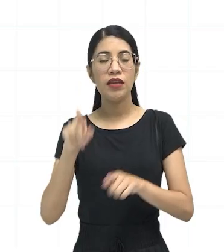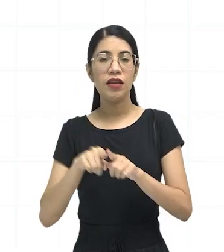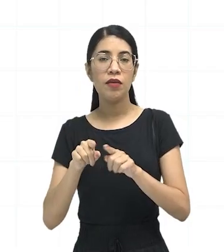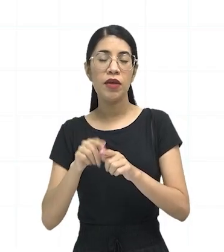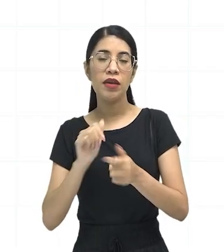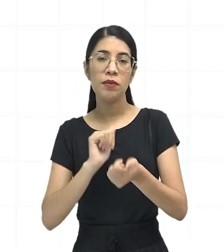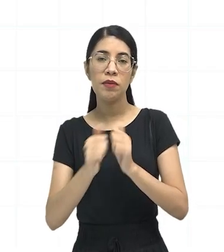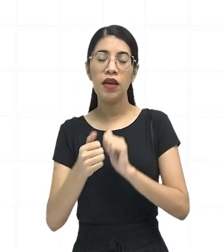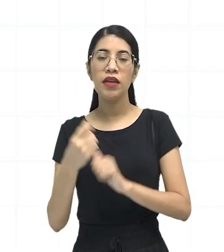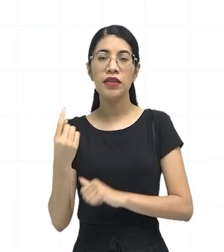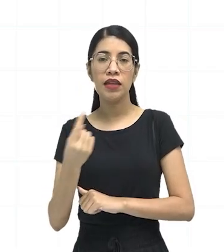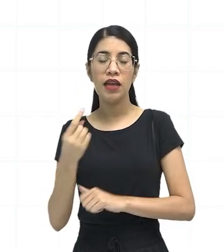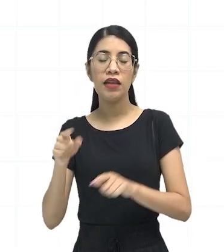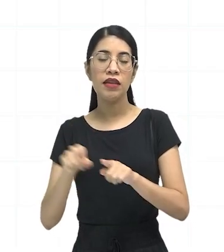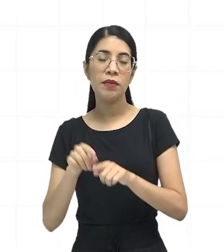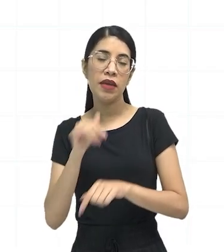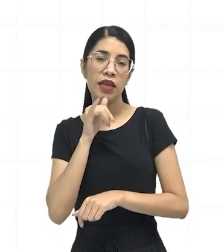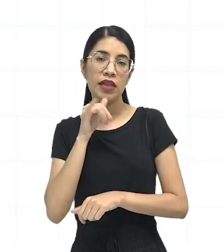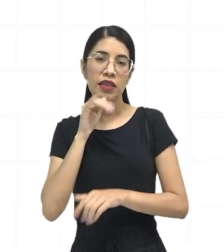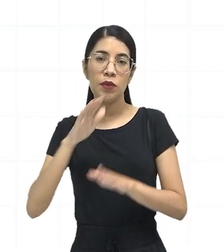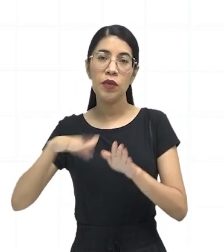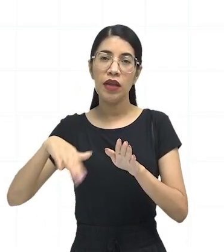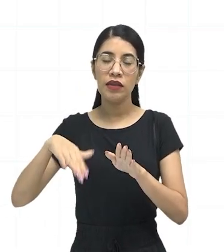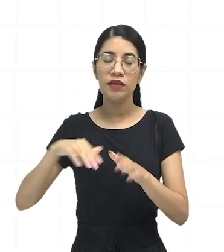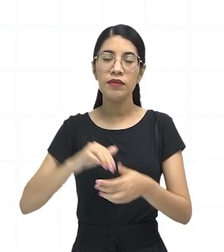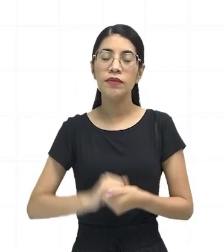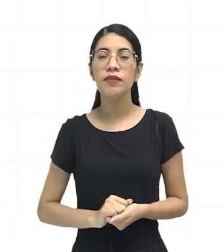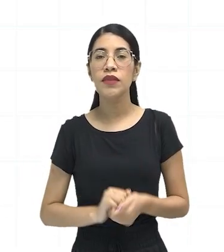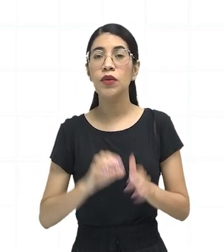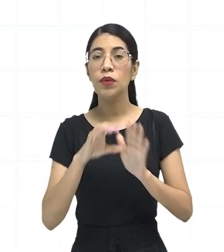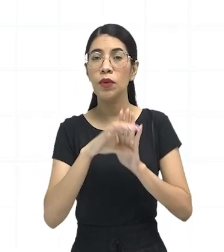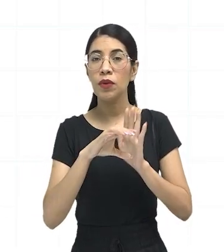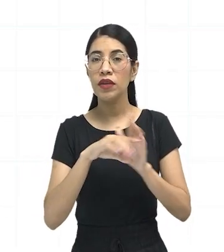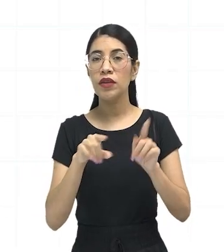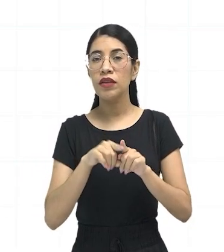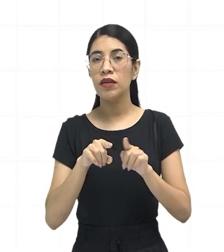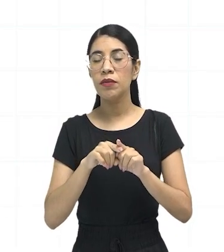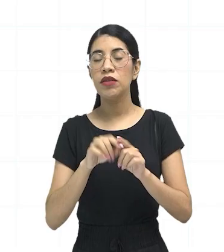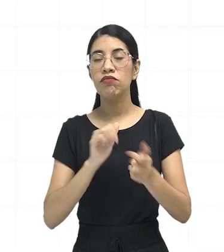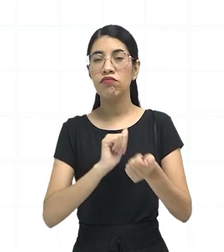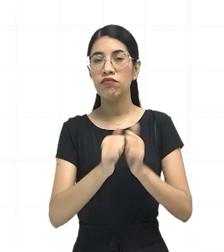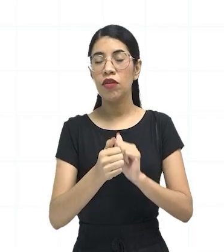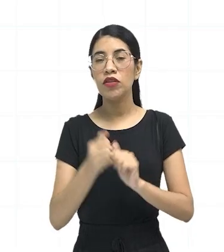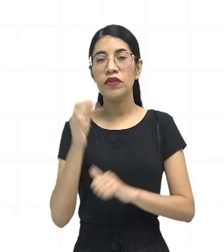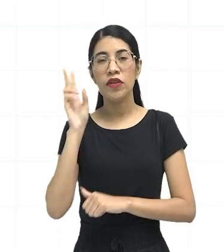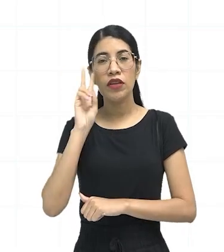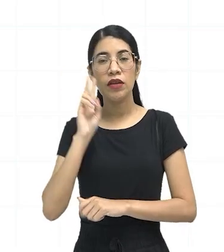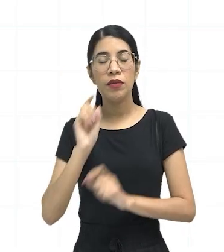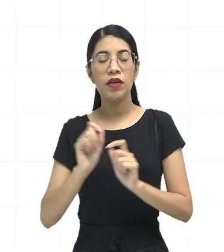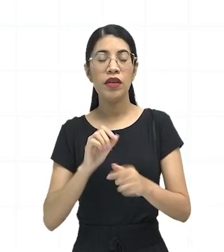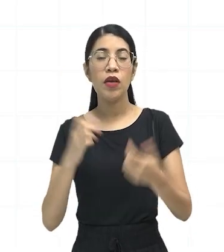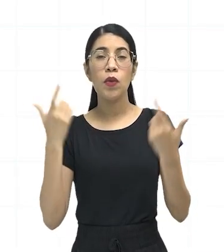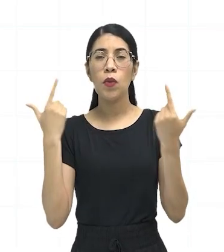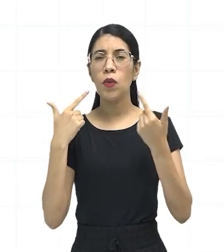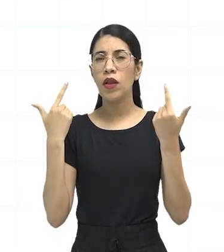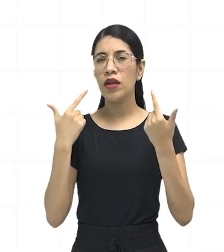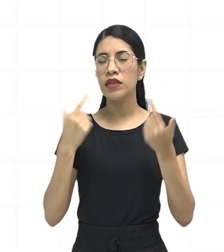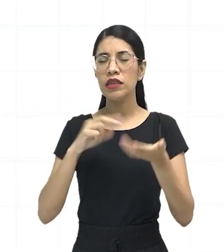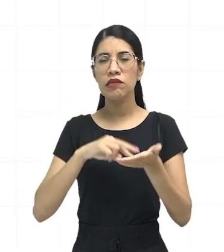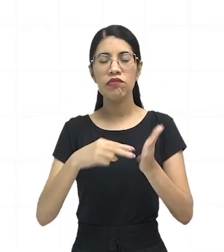individuais, como atletismo e natação. Além do conceito de esporte, vamos relembrar também do conceito de